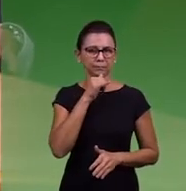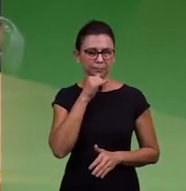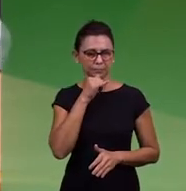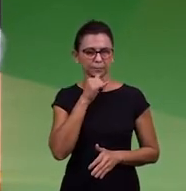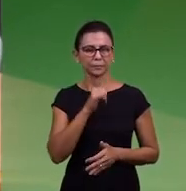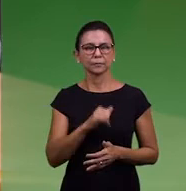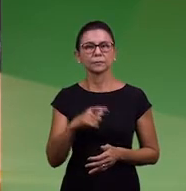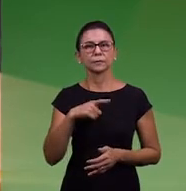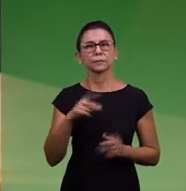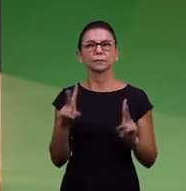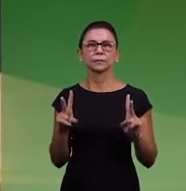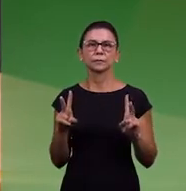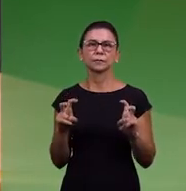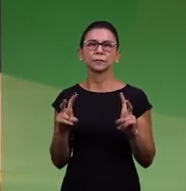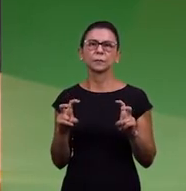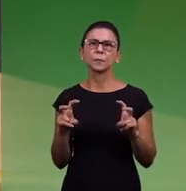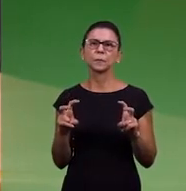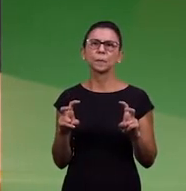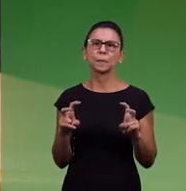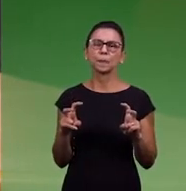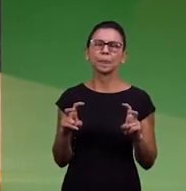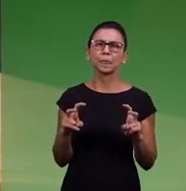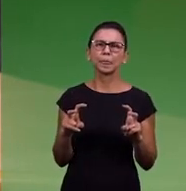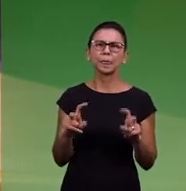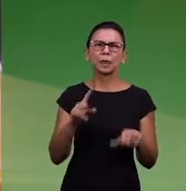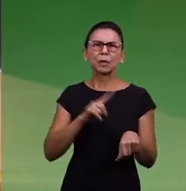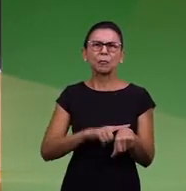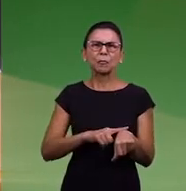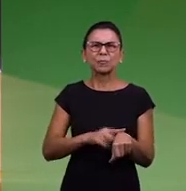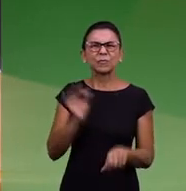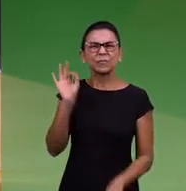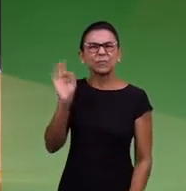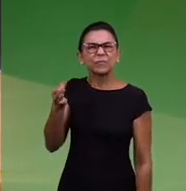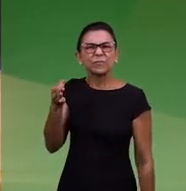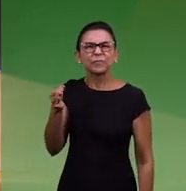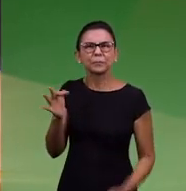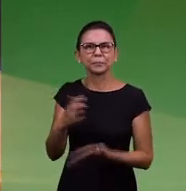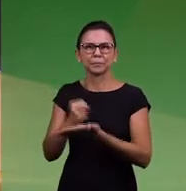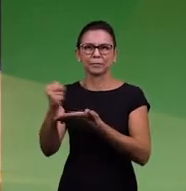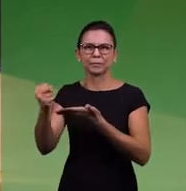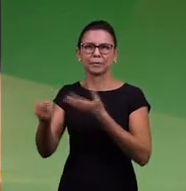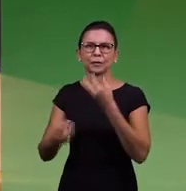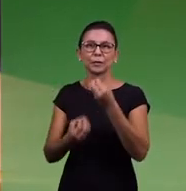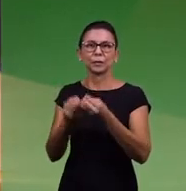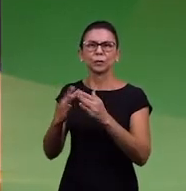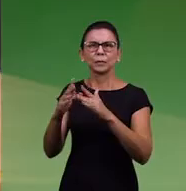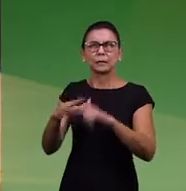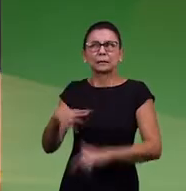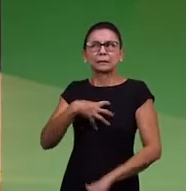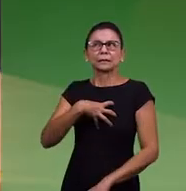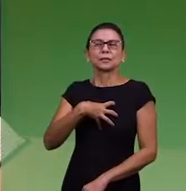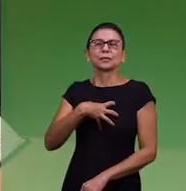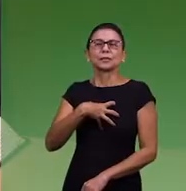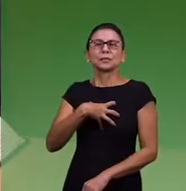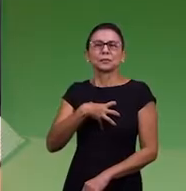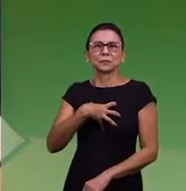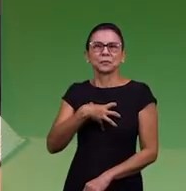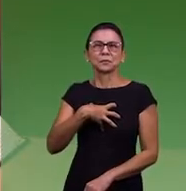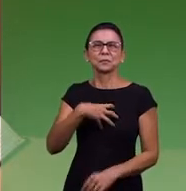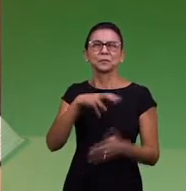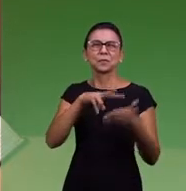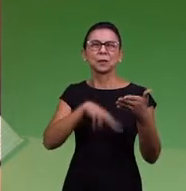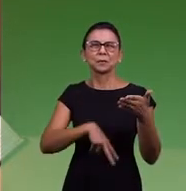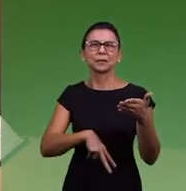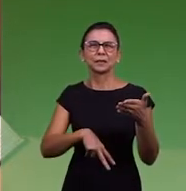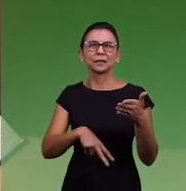exemplo, tem a expressão do momento exato do arrebatamento. Como a igreja vai sentir esse momento? Olha o que diz assim